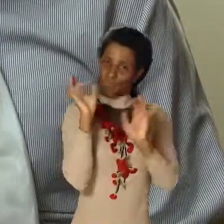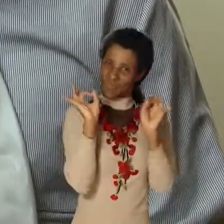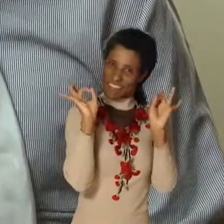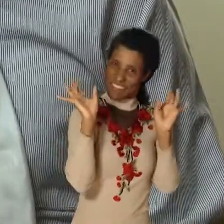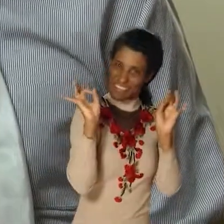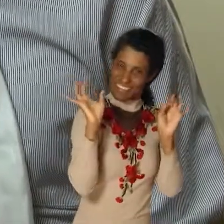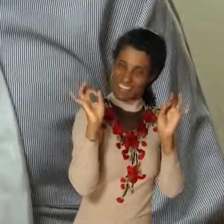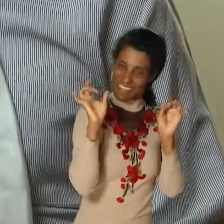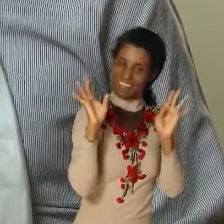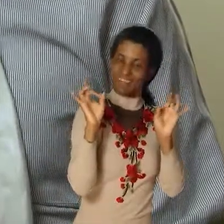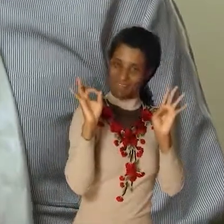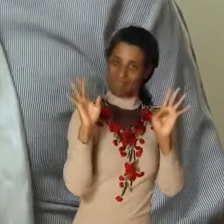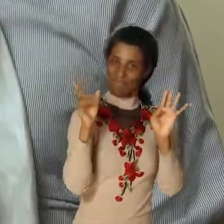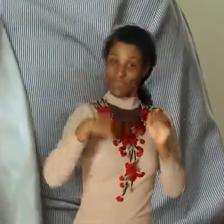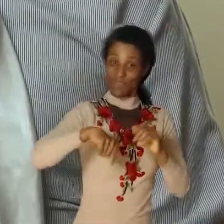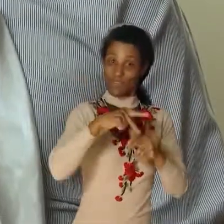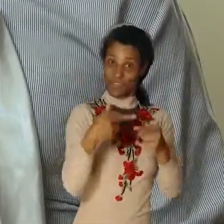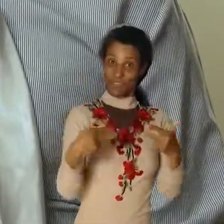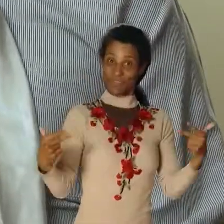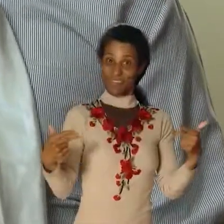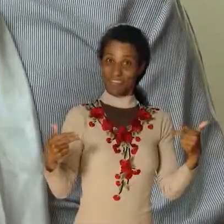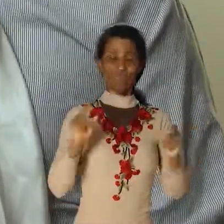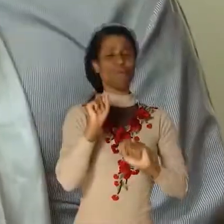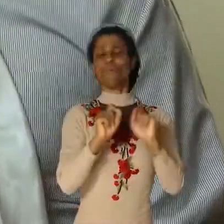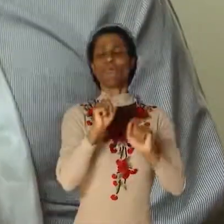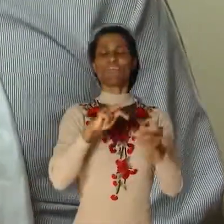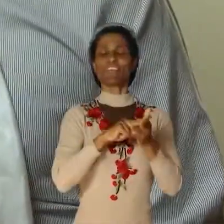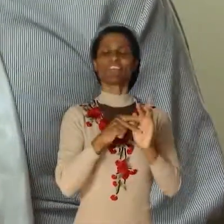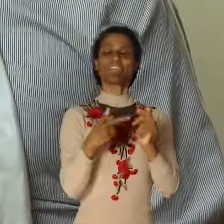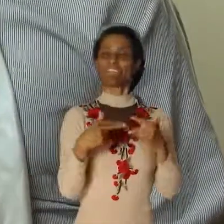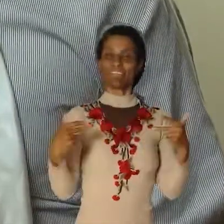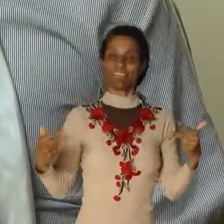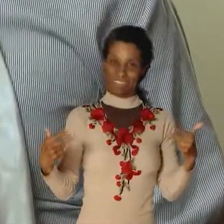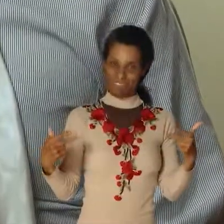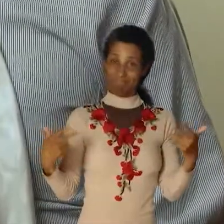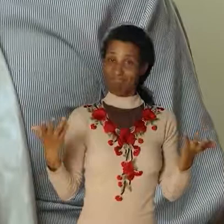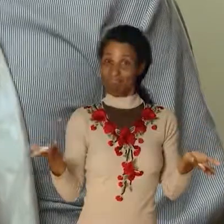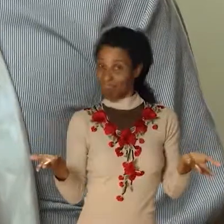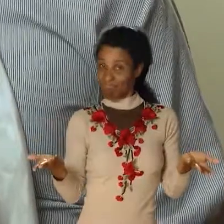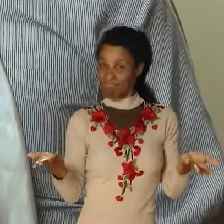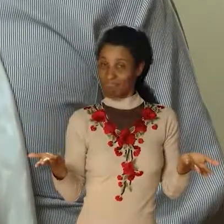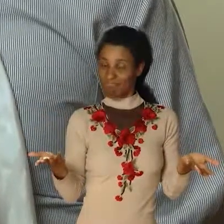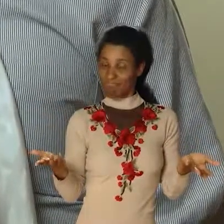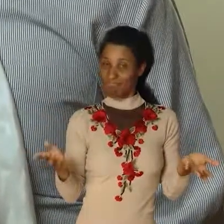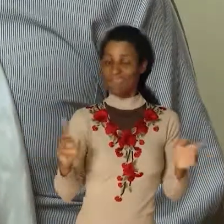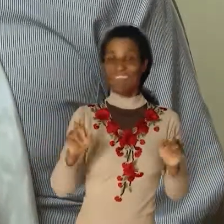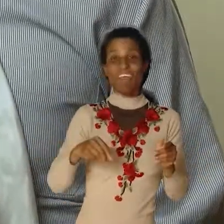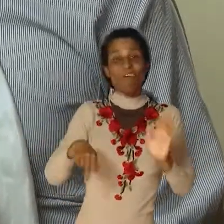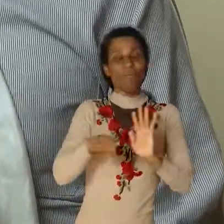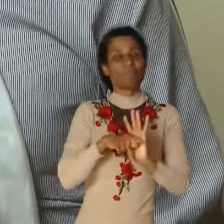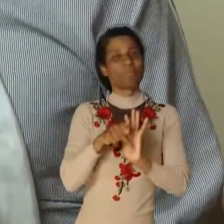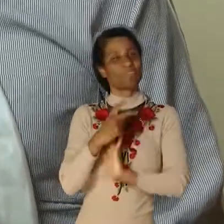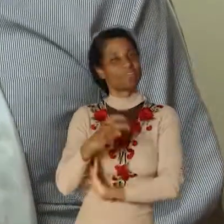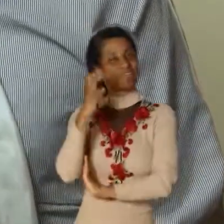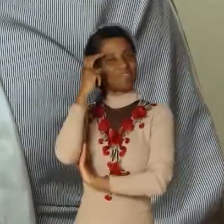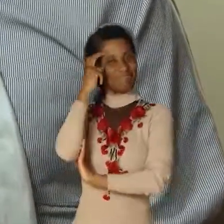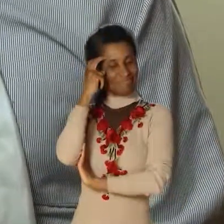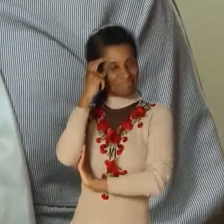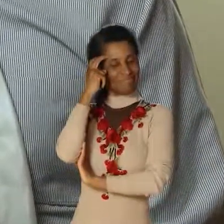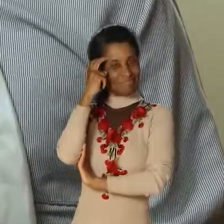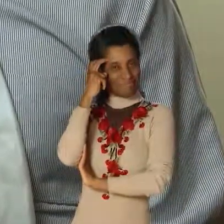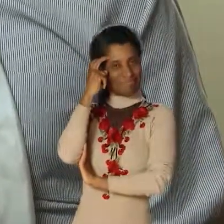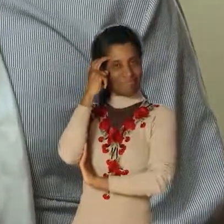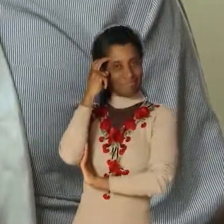muito especial pelas nossas coisas. O que são essas nossas coisas, né? É a nossa